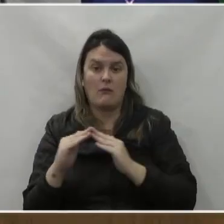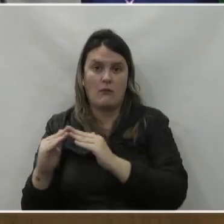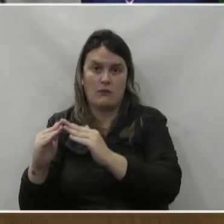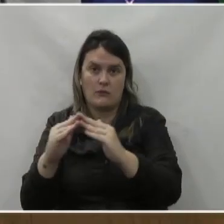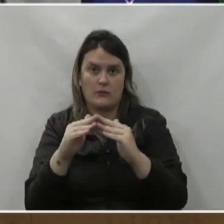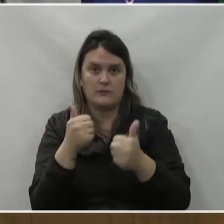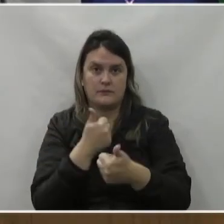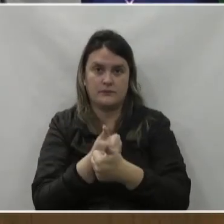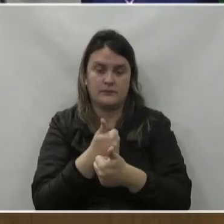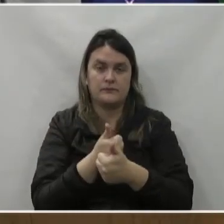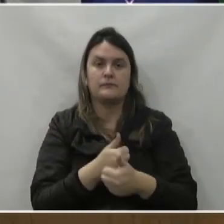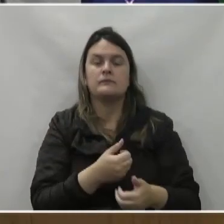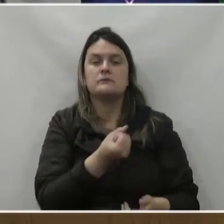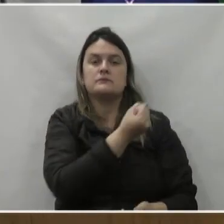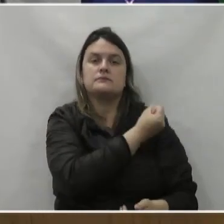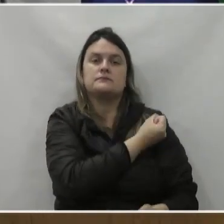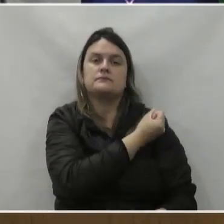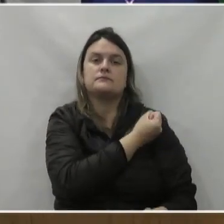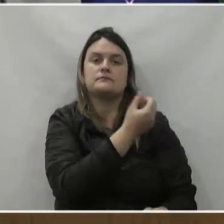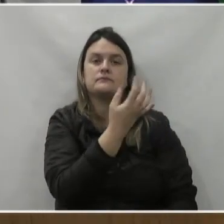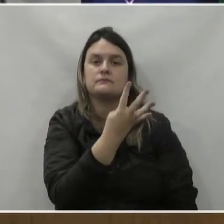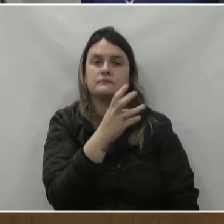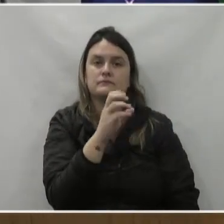local. Indicação número